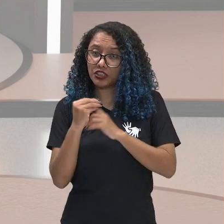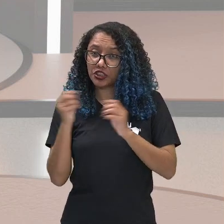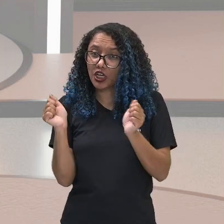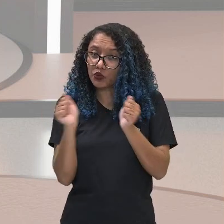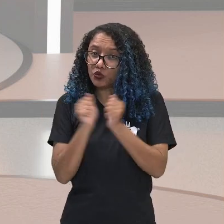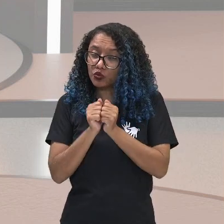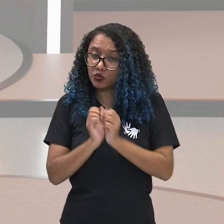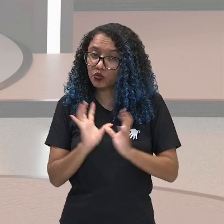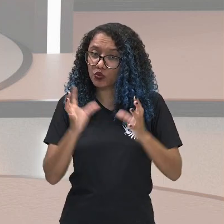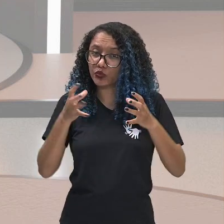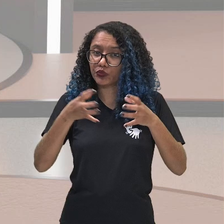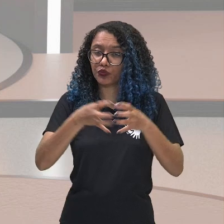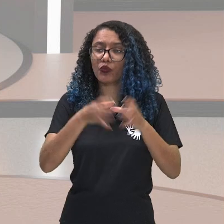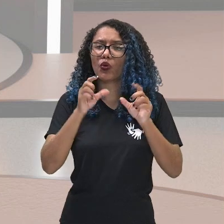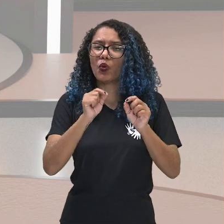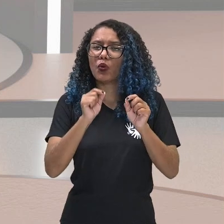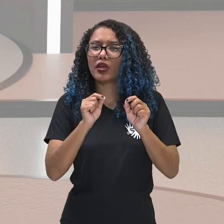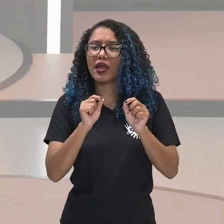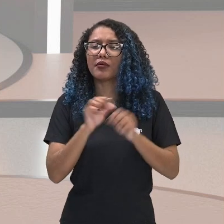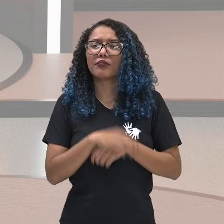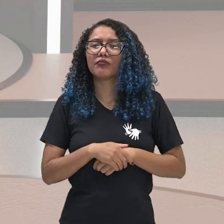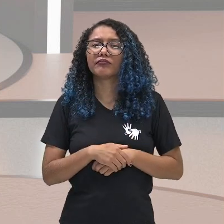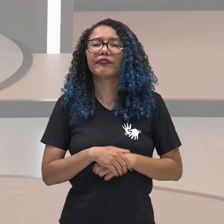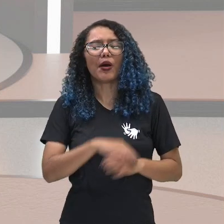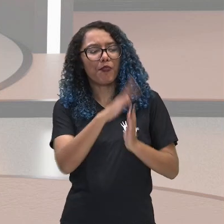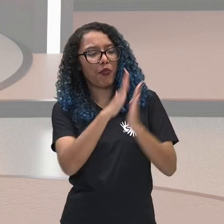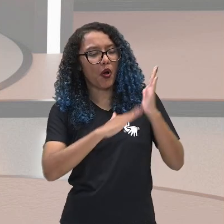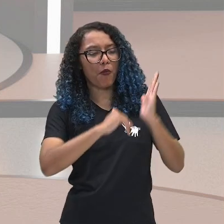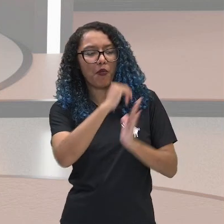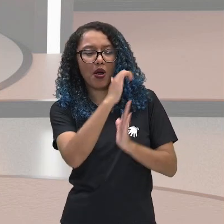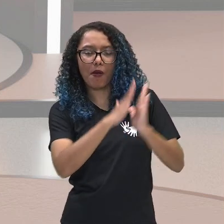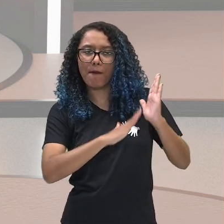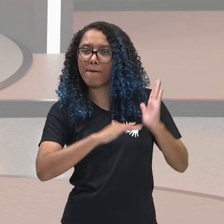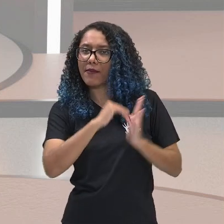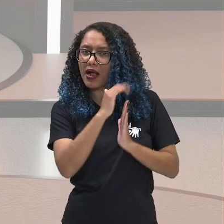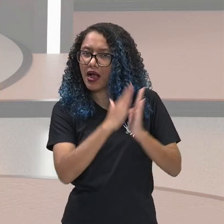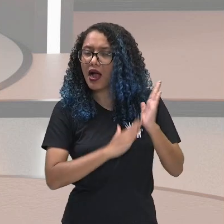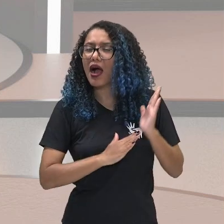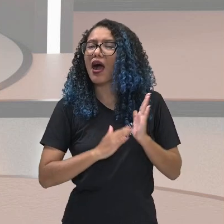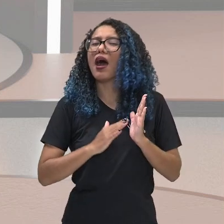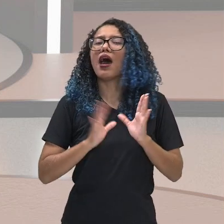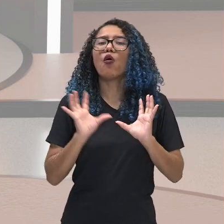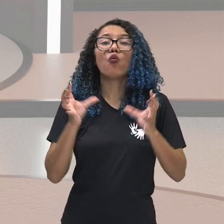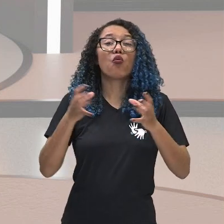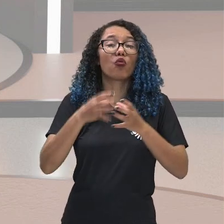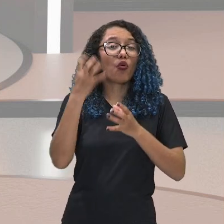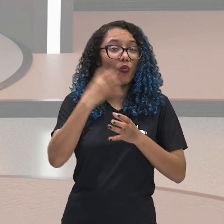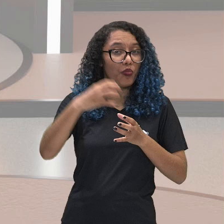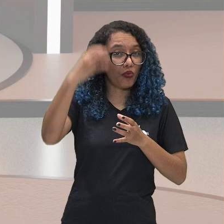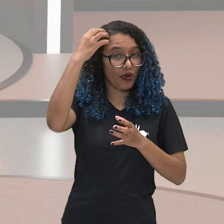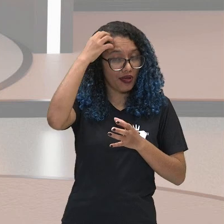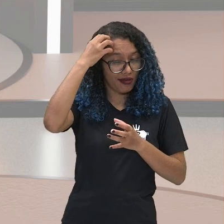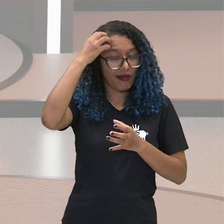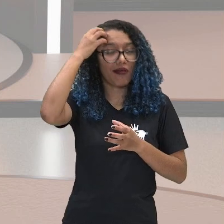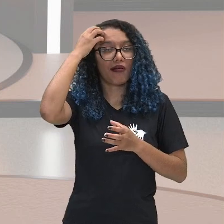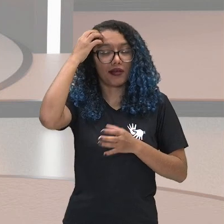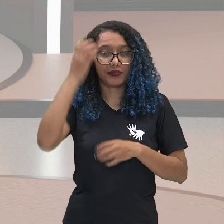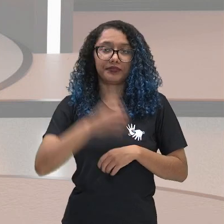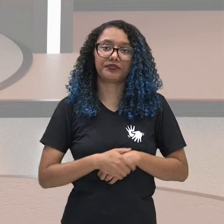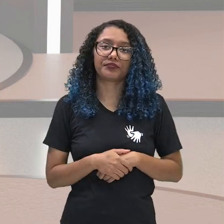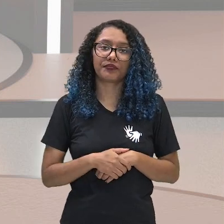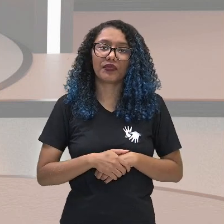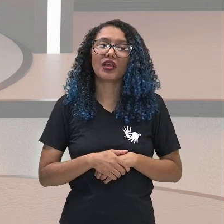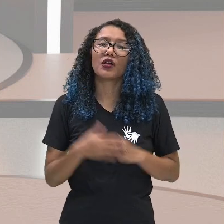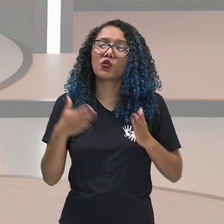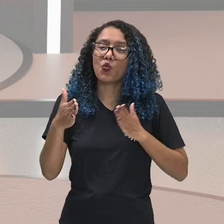quê? Retratos, então, desta família imperial, tá? Então, desde aí a época do Dom João VI até,